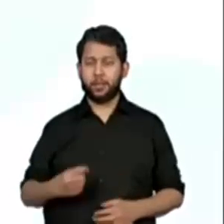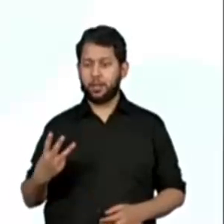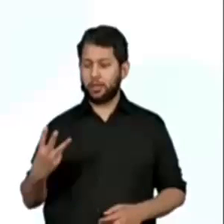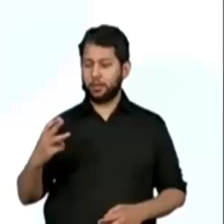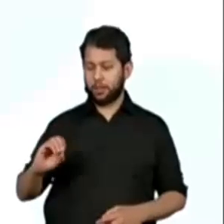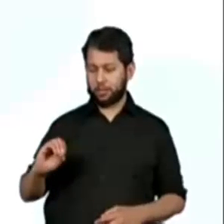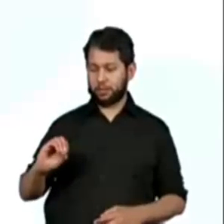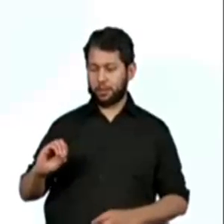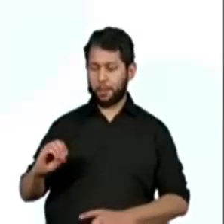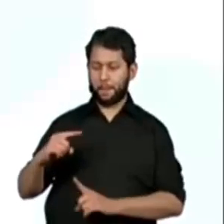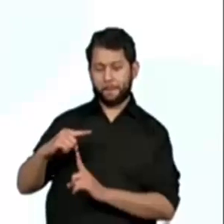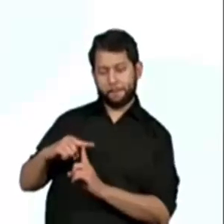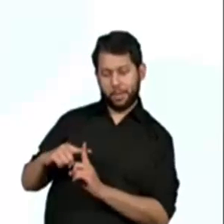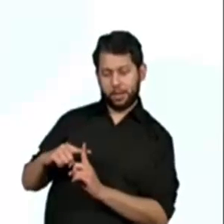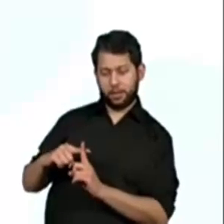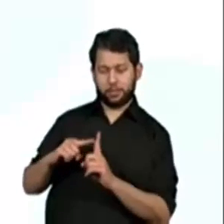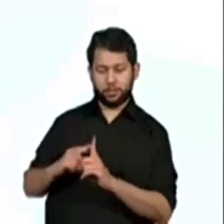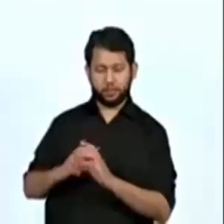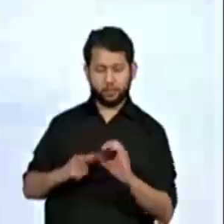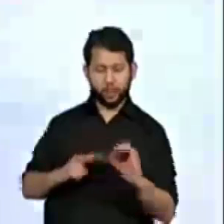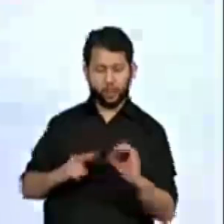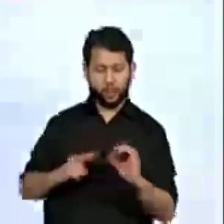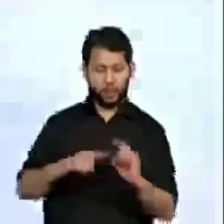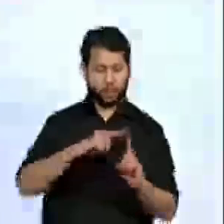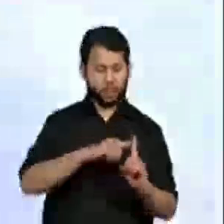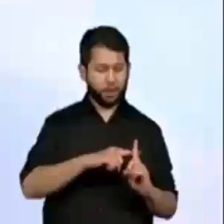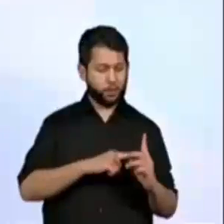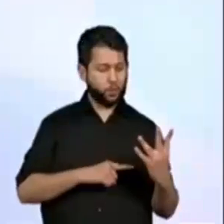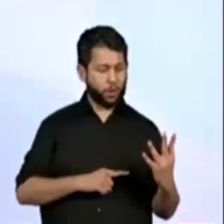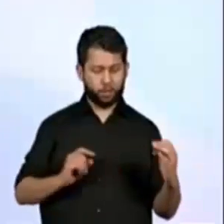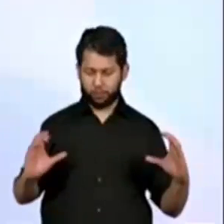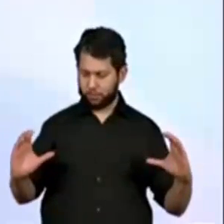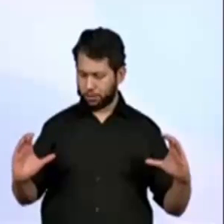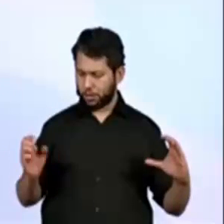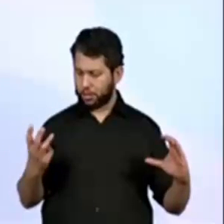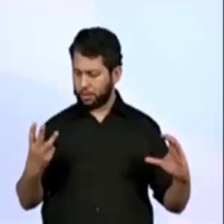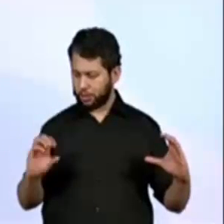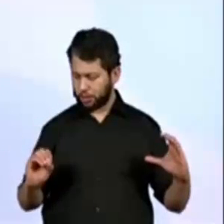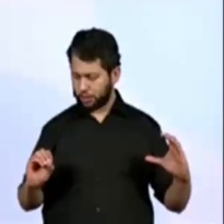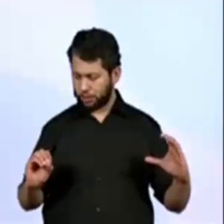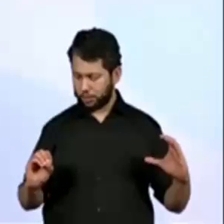30 mais 100 mais 4.